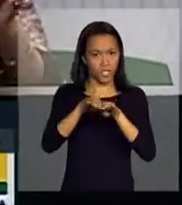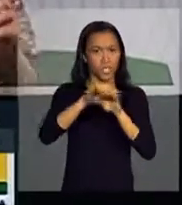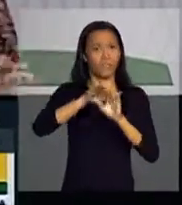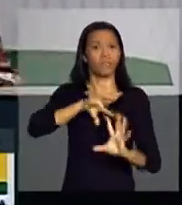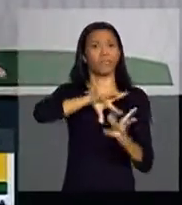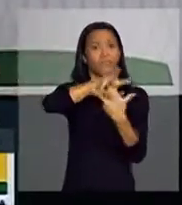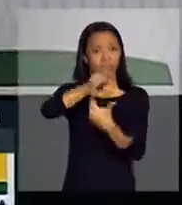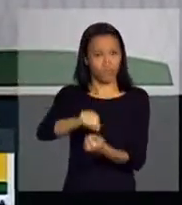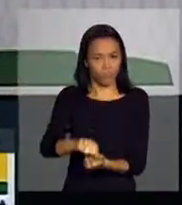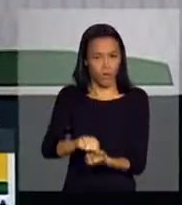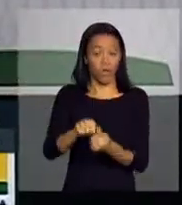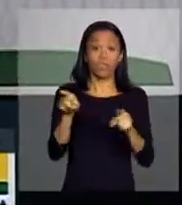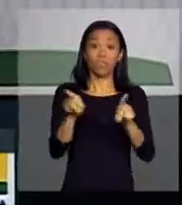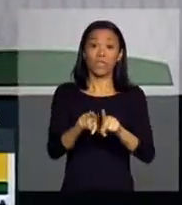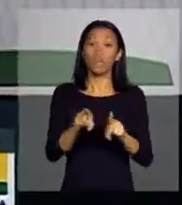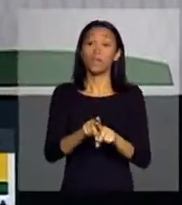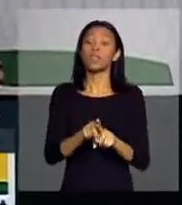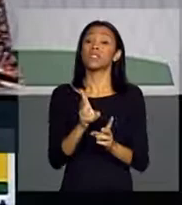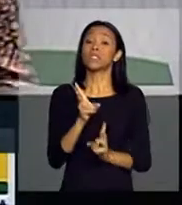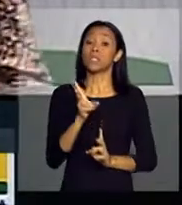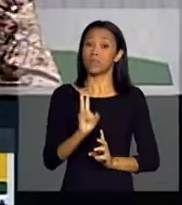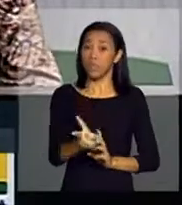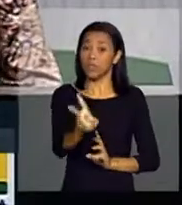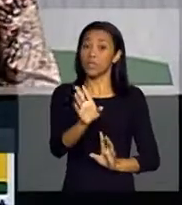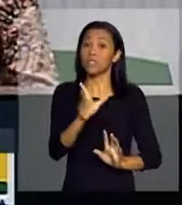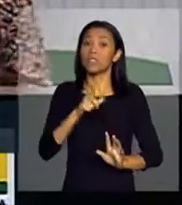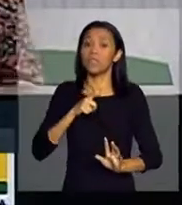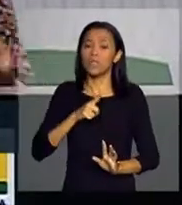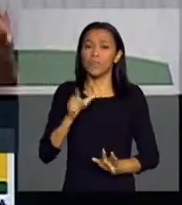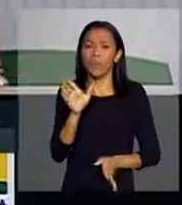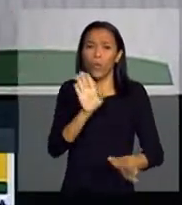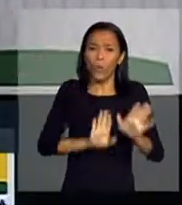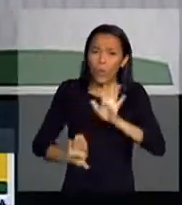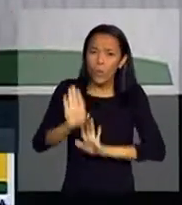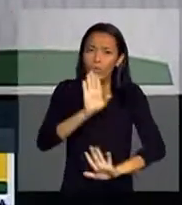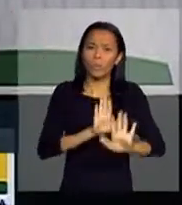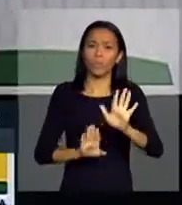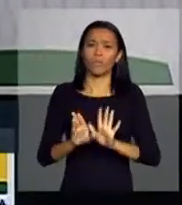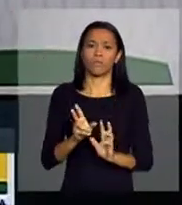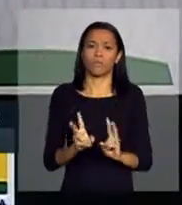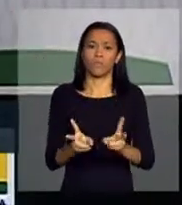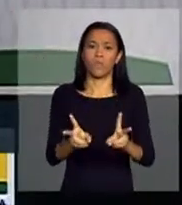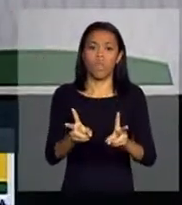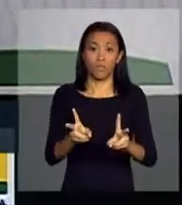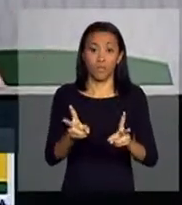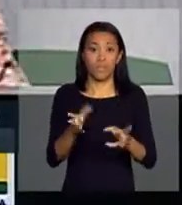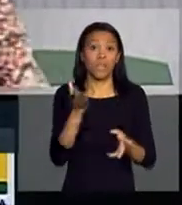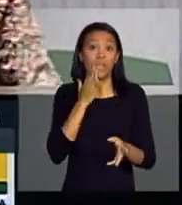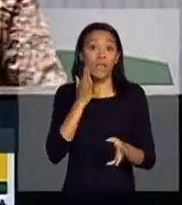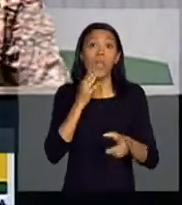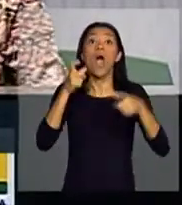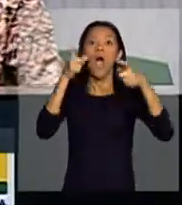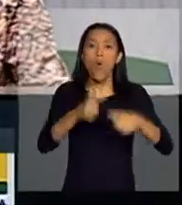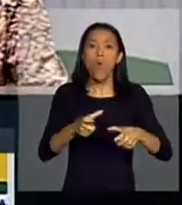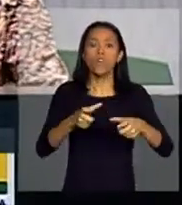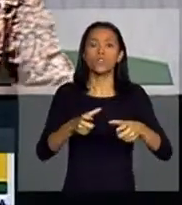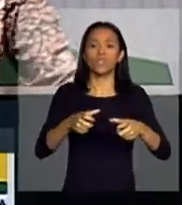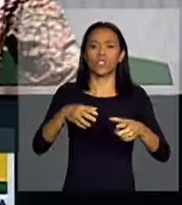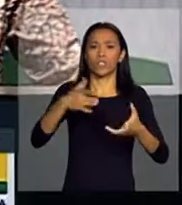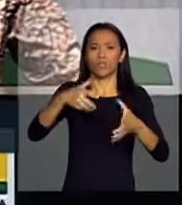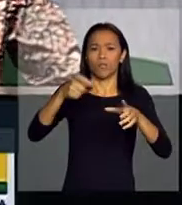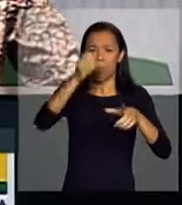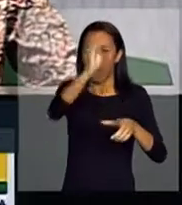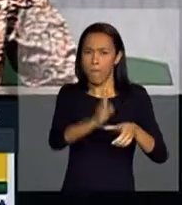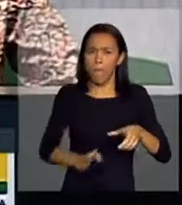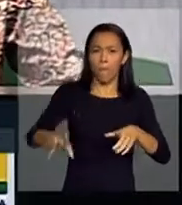preservando as condições de localização do país que que significa isso significa que